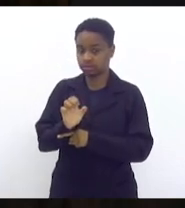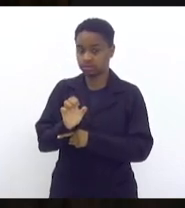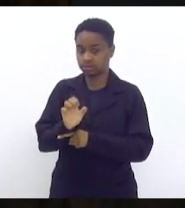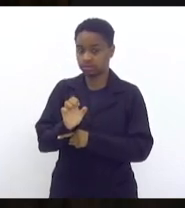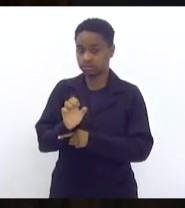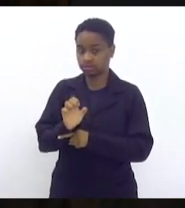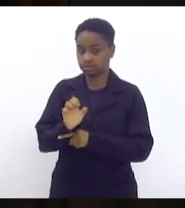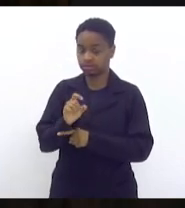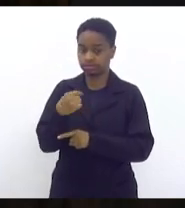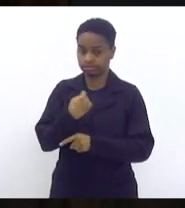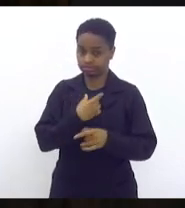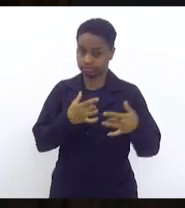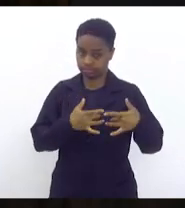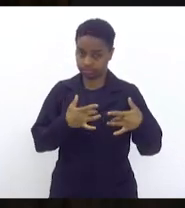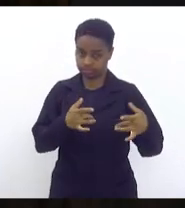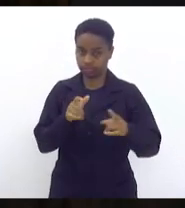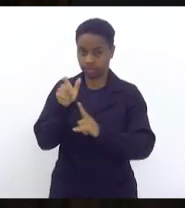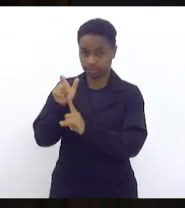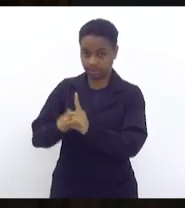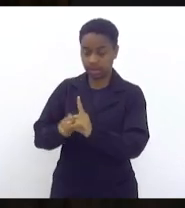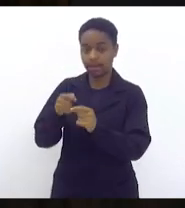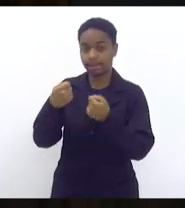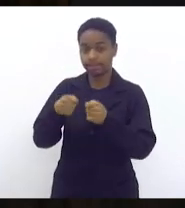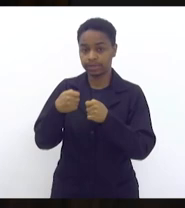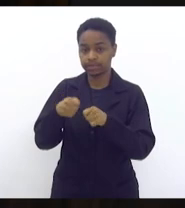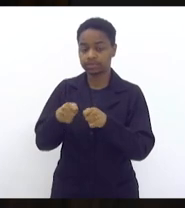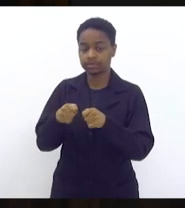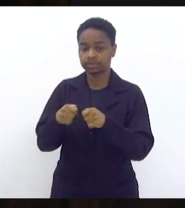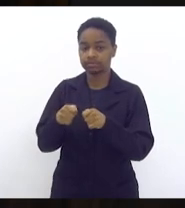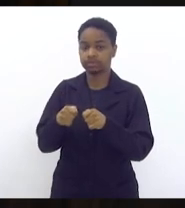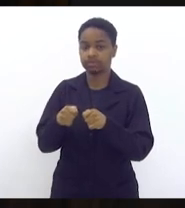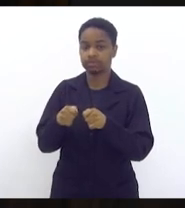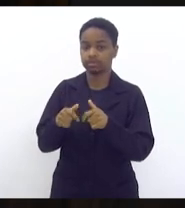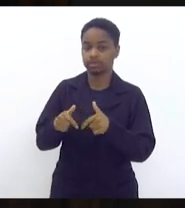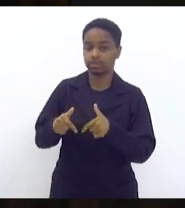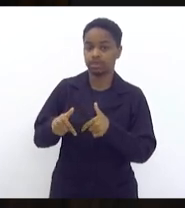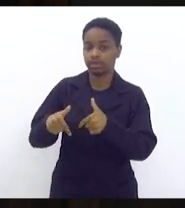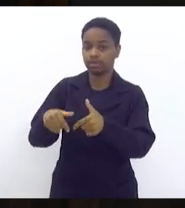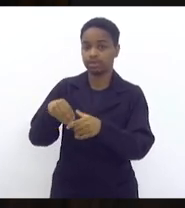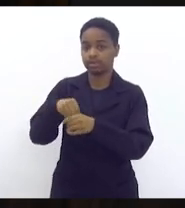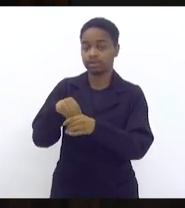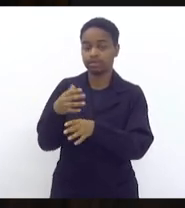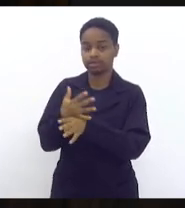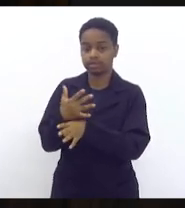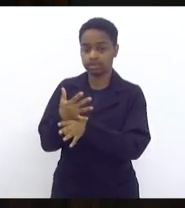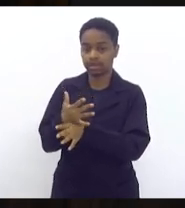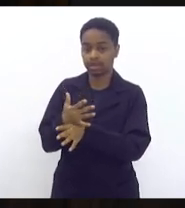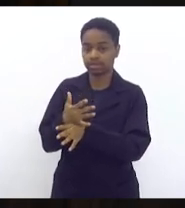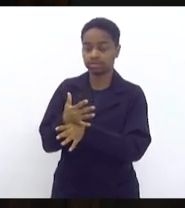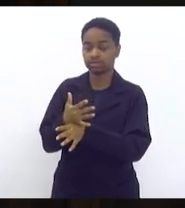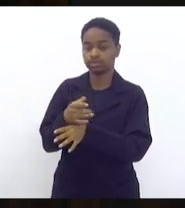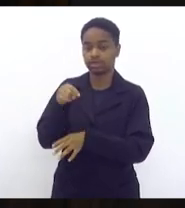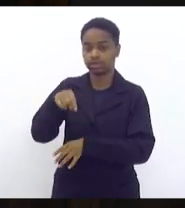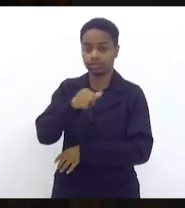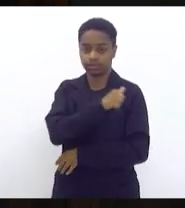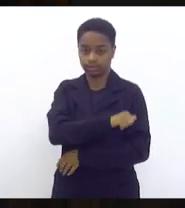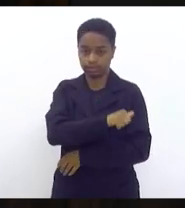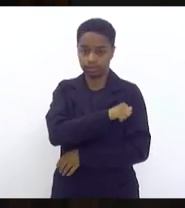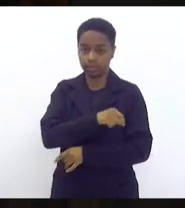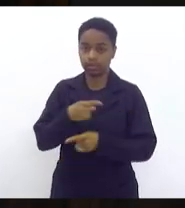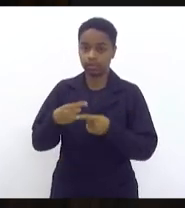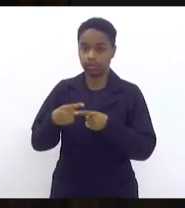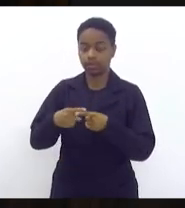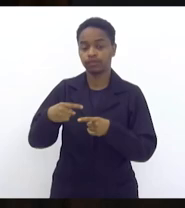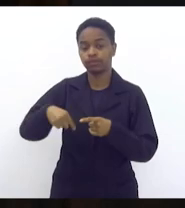nossa solidariedade a ele, que teve que fazer uma intervenção num município do leste fluminense, porque estava num